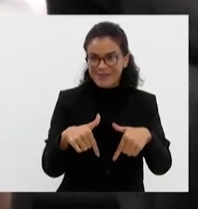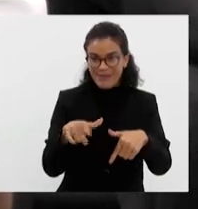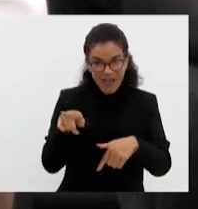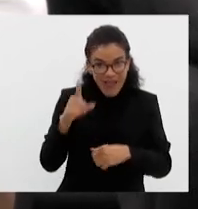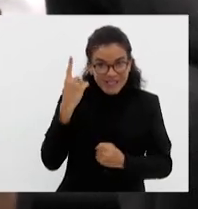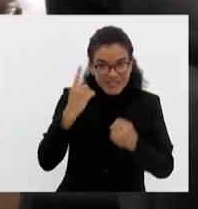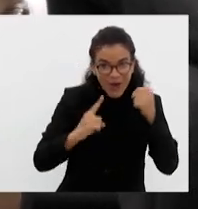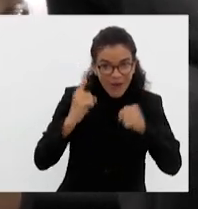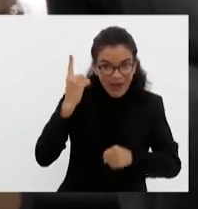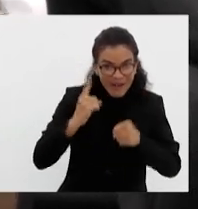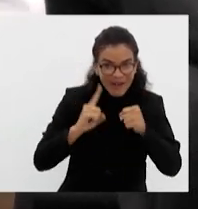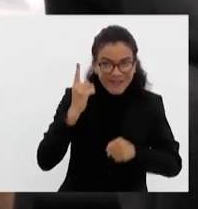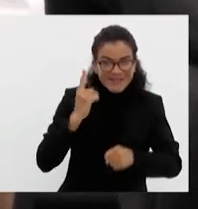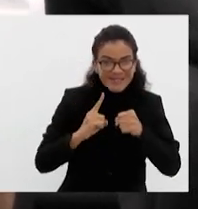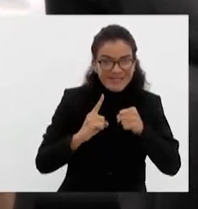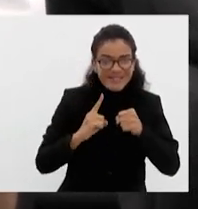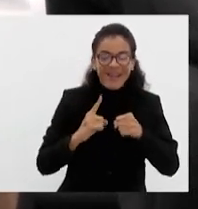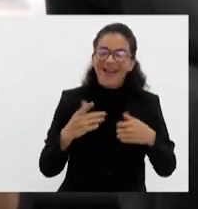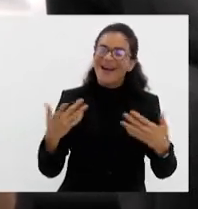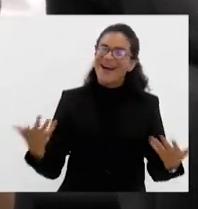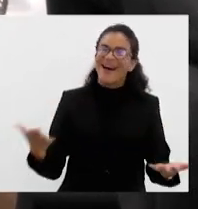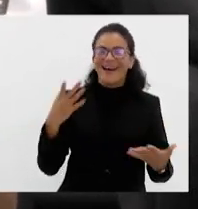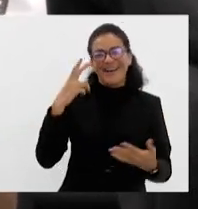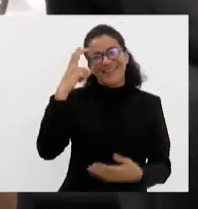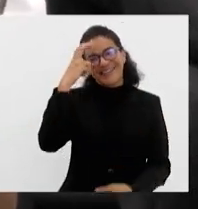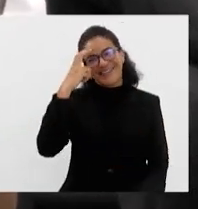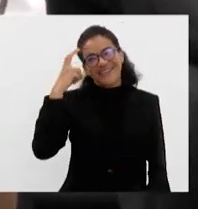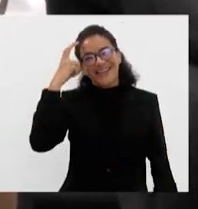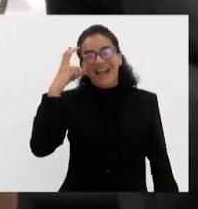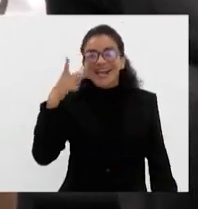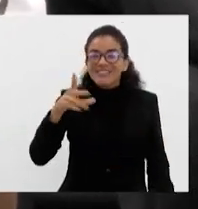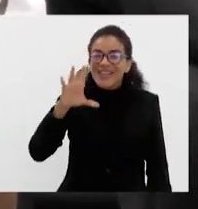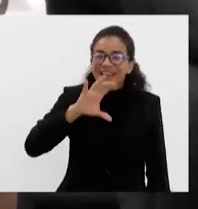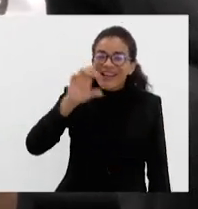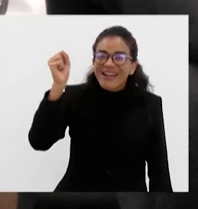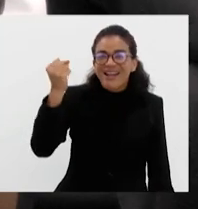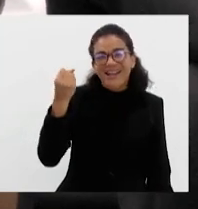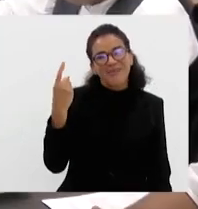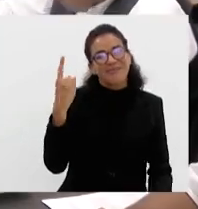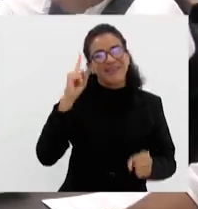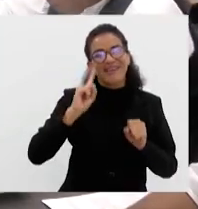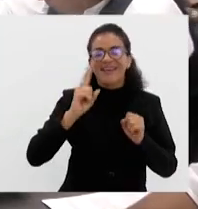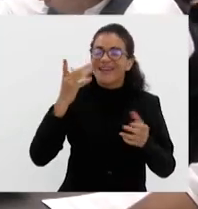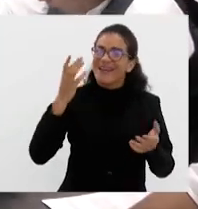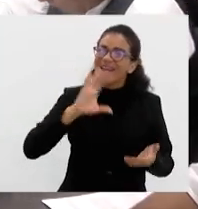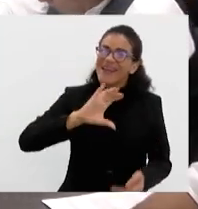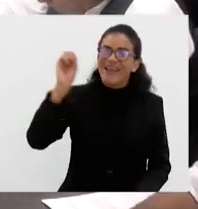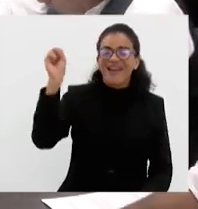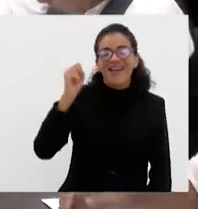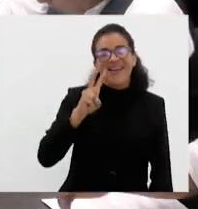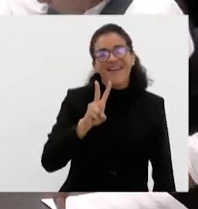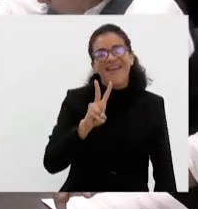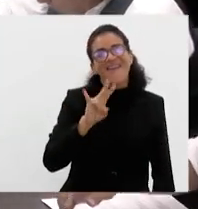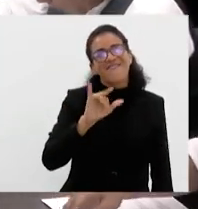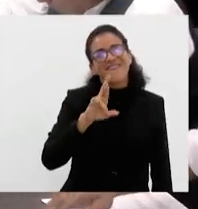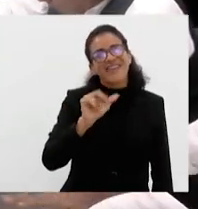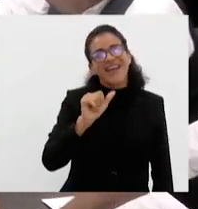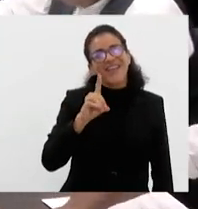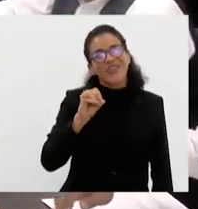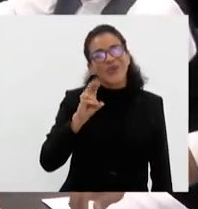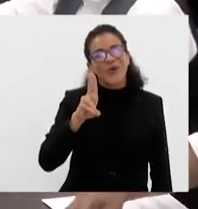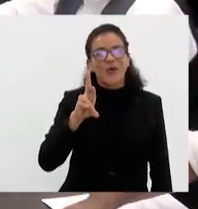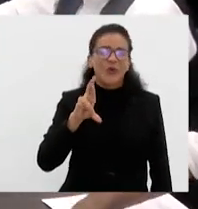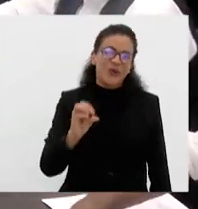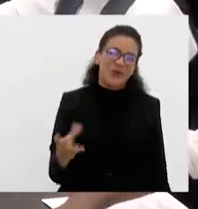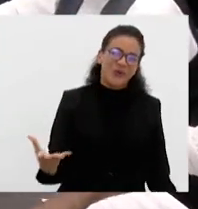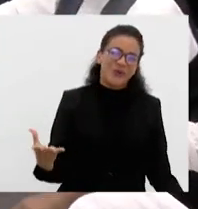salgueirense? Eu sou salgueirense doente. Deputada Verônica, a senhora é campeã do carnaval, a senhora é viradora. Eu fiquei feliz pelo meu povo. Está